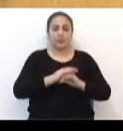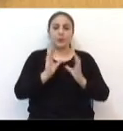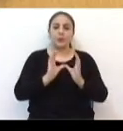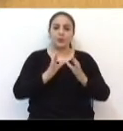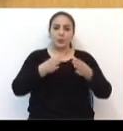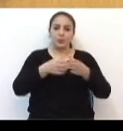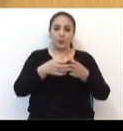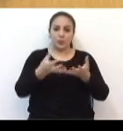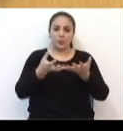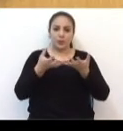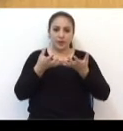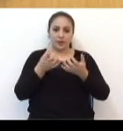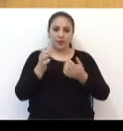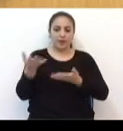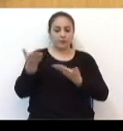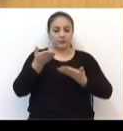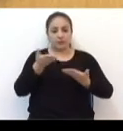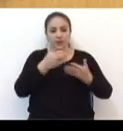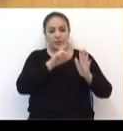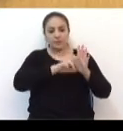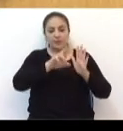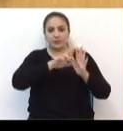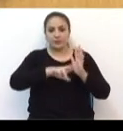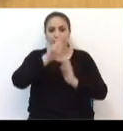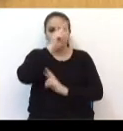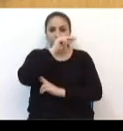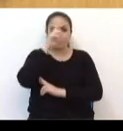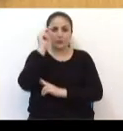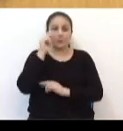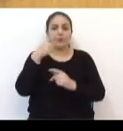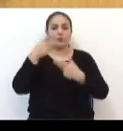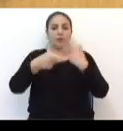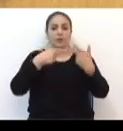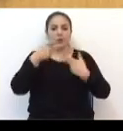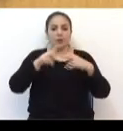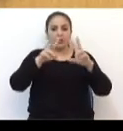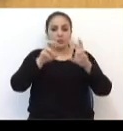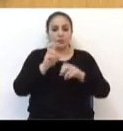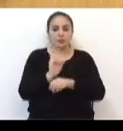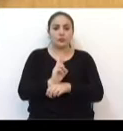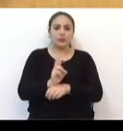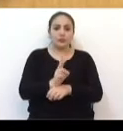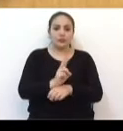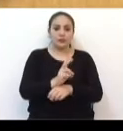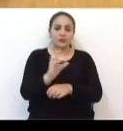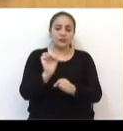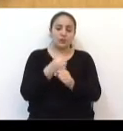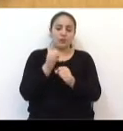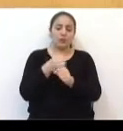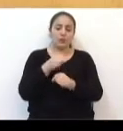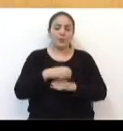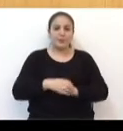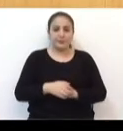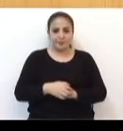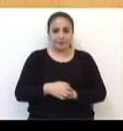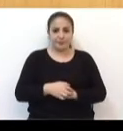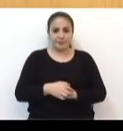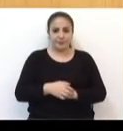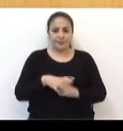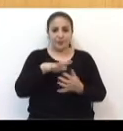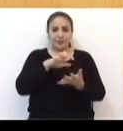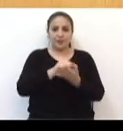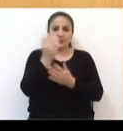O grupo pretende receber representantes do Poder Executivo para falar sobre a fiscalização das obras.